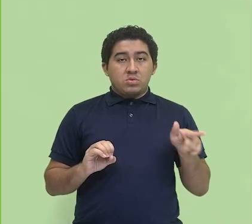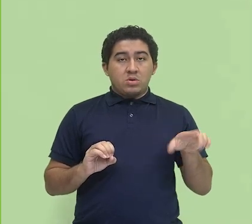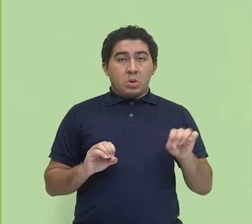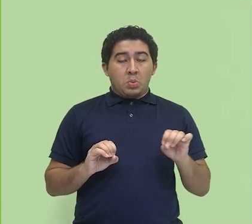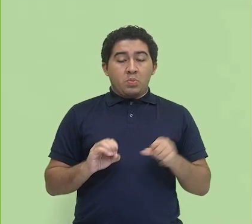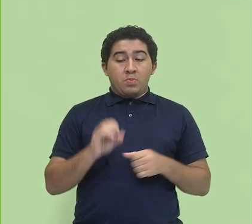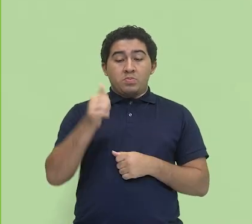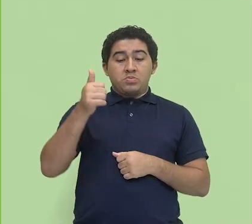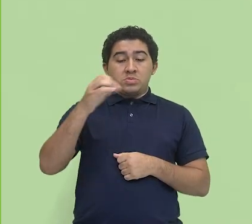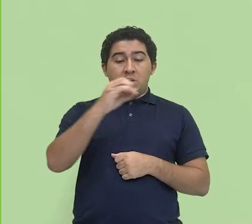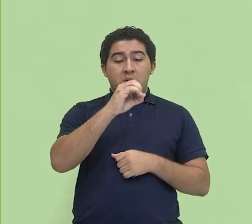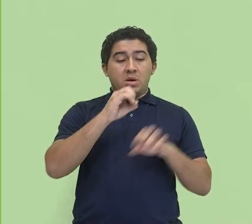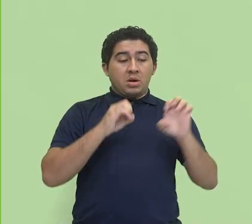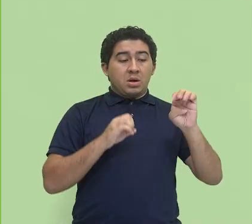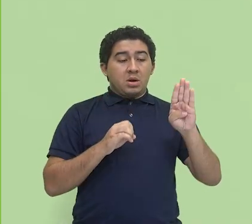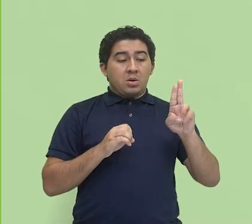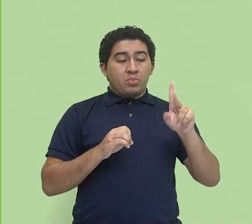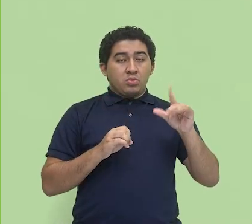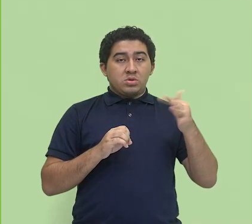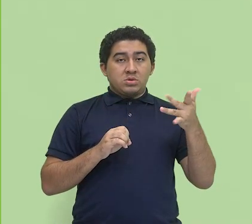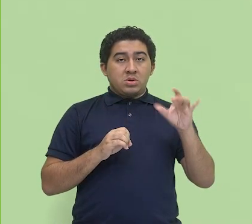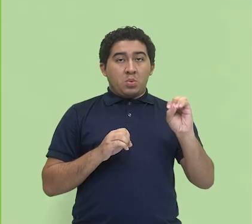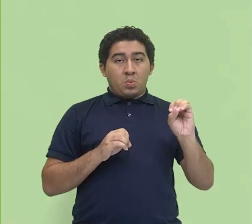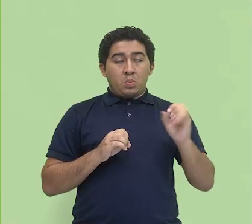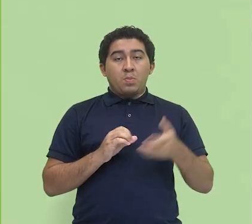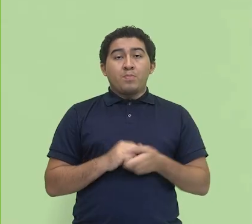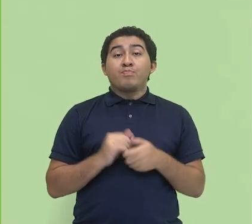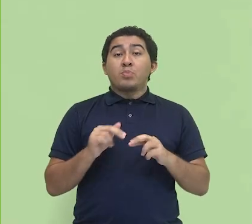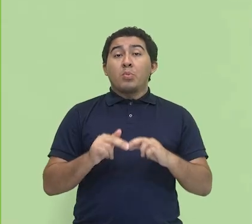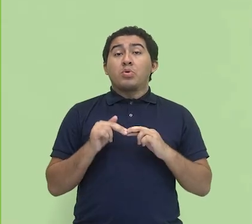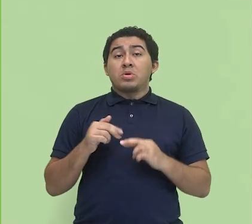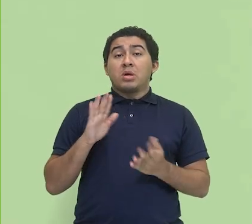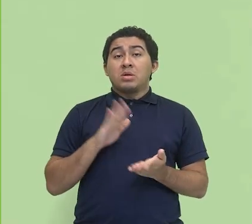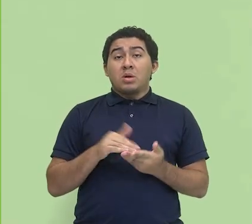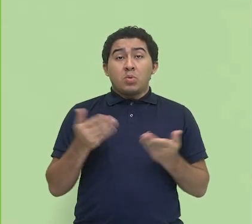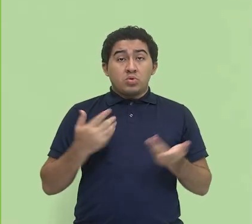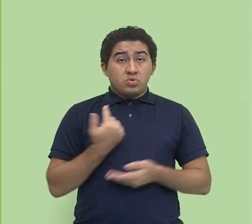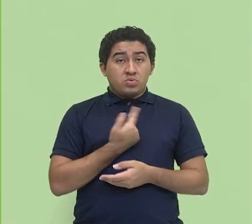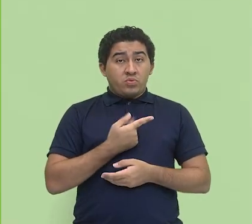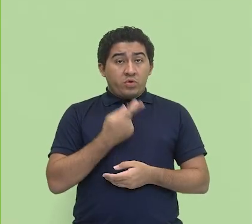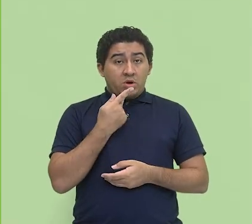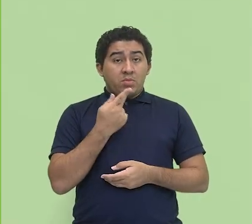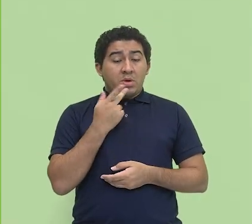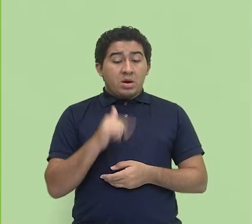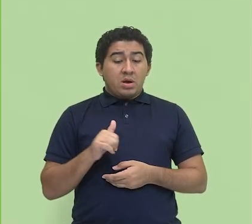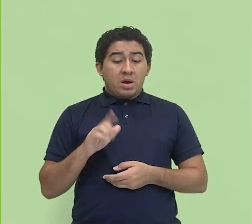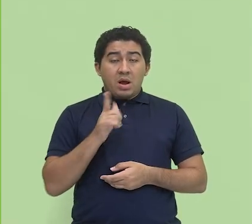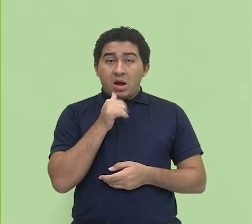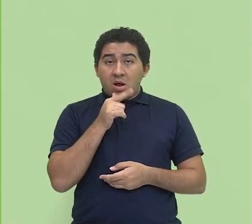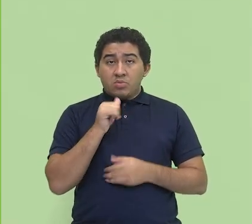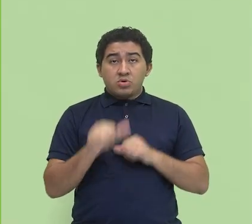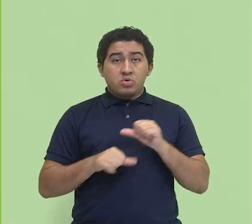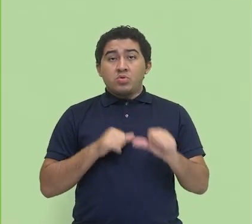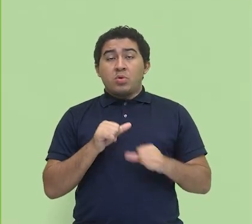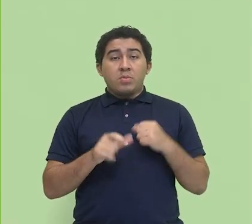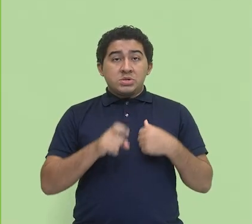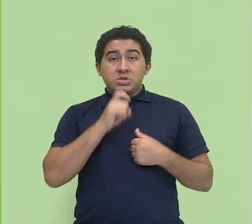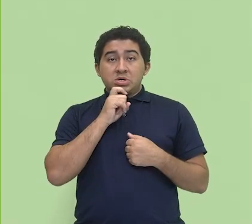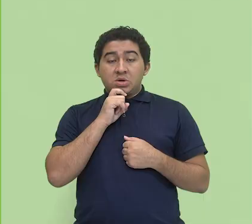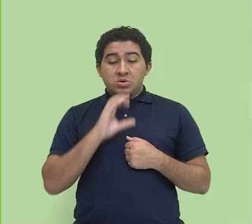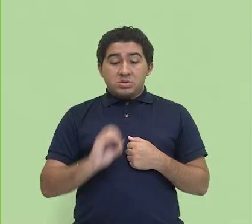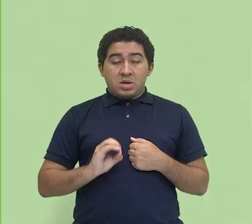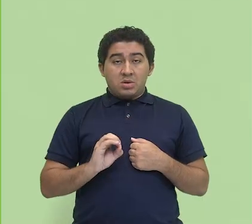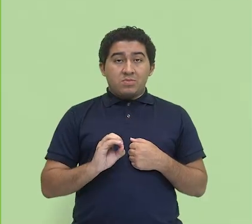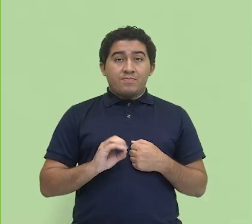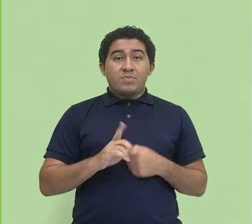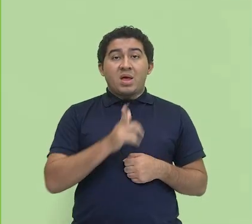e 100 para o ponto de ebulição. É por isso que até hoje a gente fala, a água vira gelo a 0 grau. A água se torna vapor a